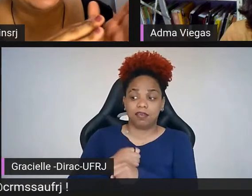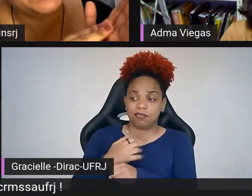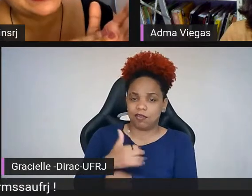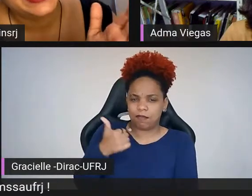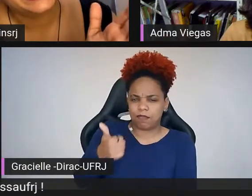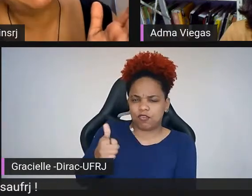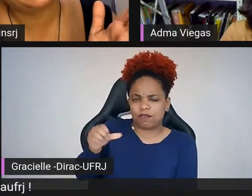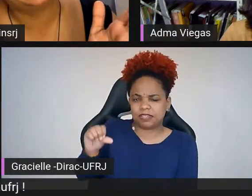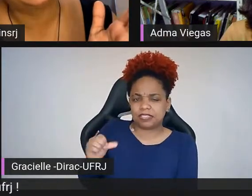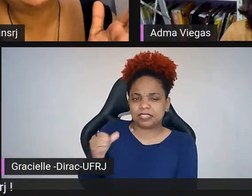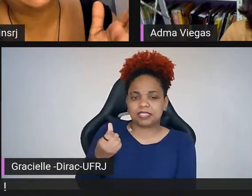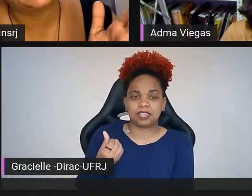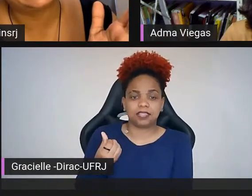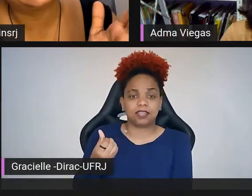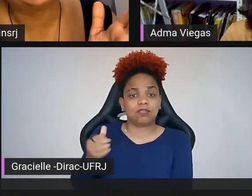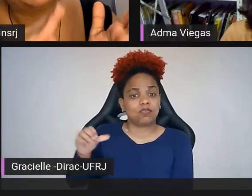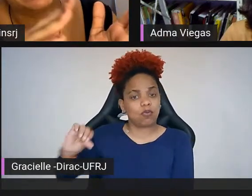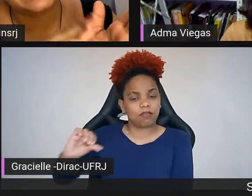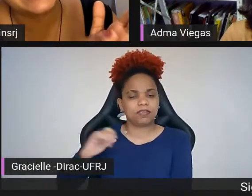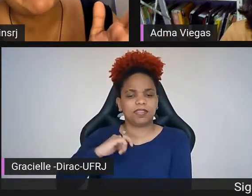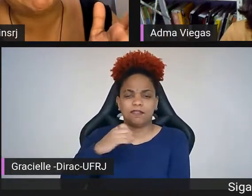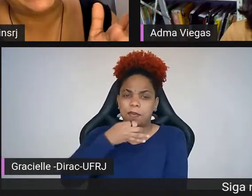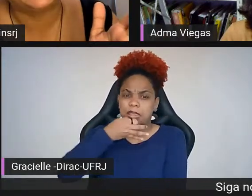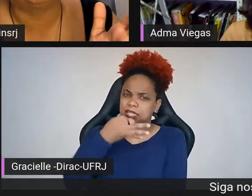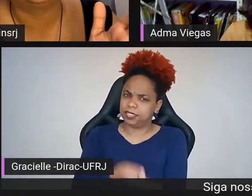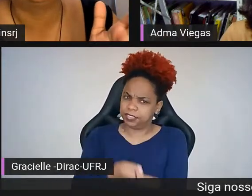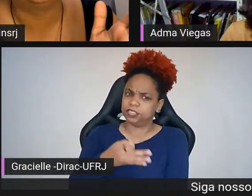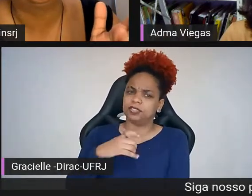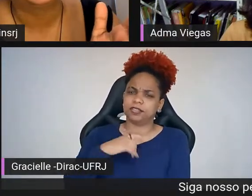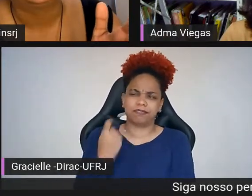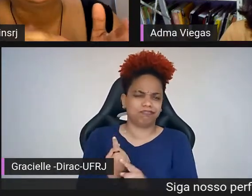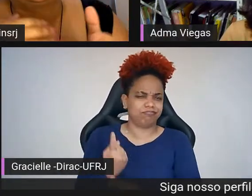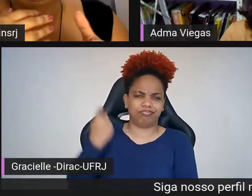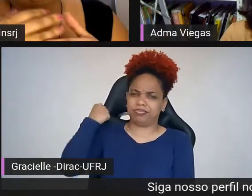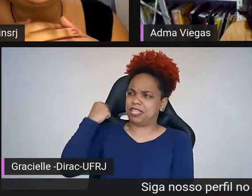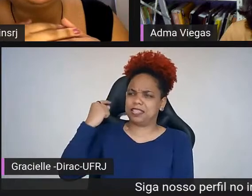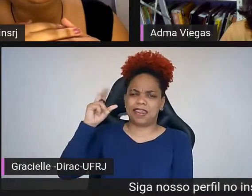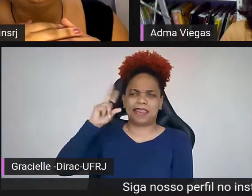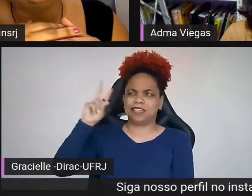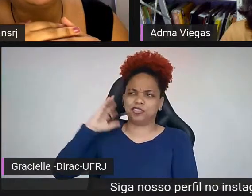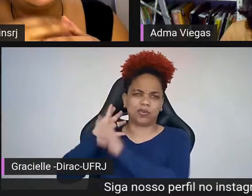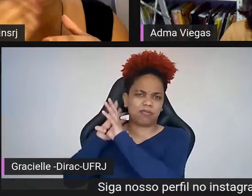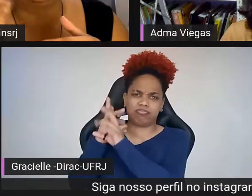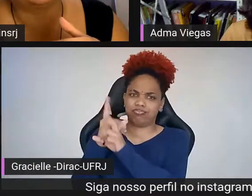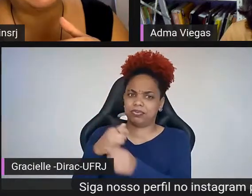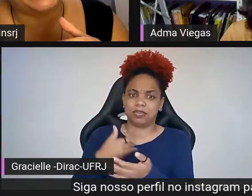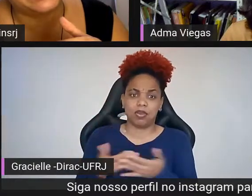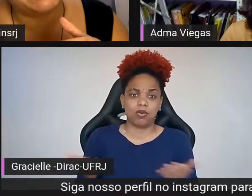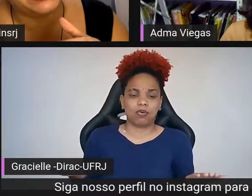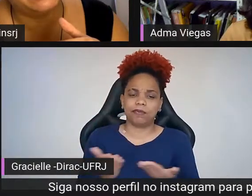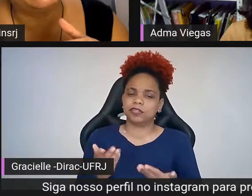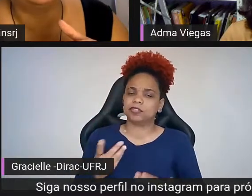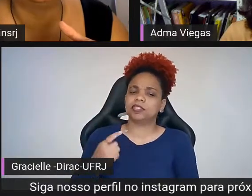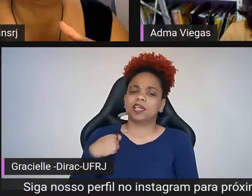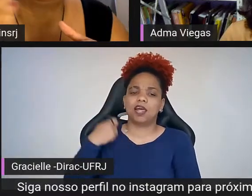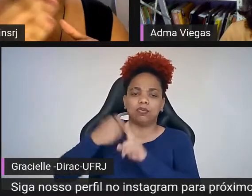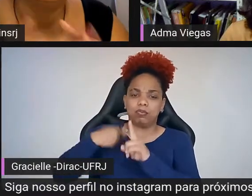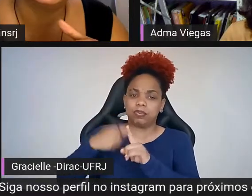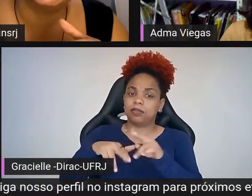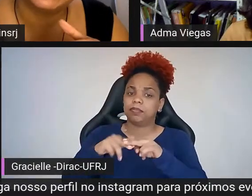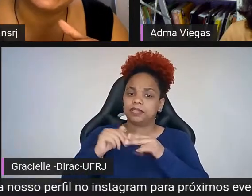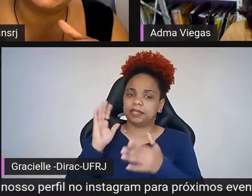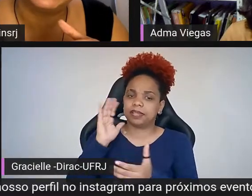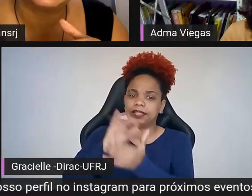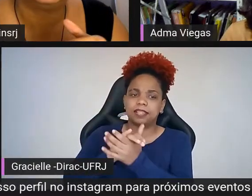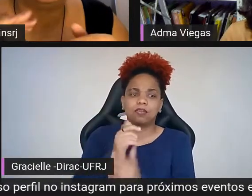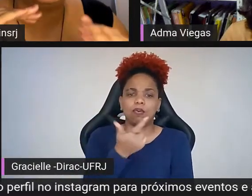Estados Unidos, que é uma crítica histórica que a gente faz desse apagamento que vem da luta pelo casamento, apagando